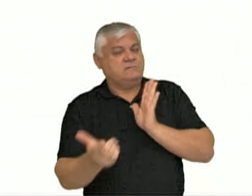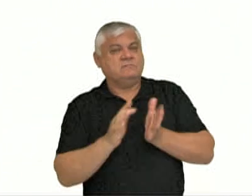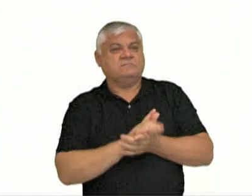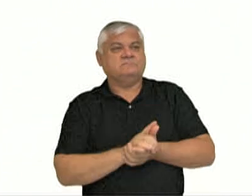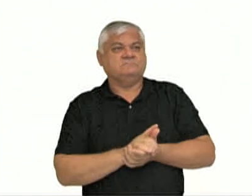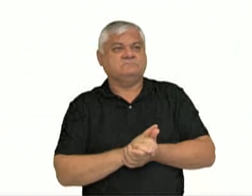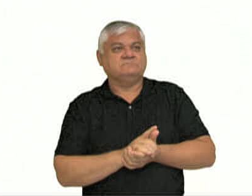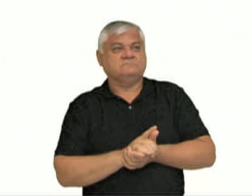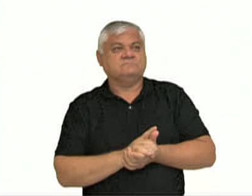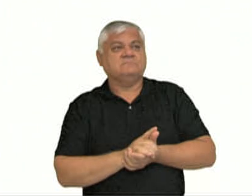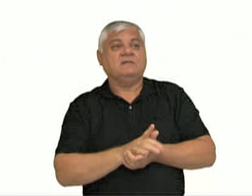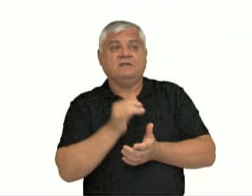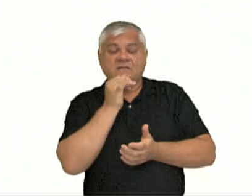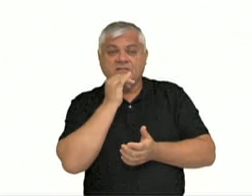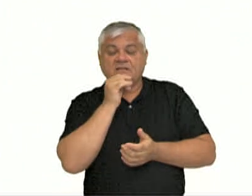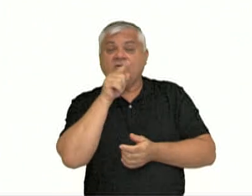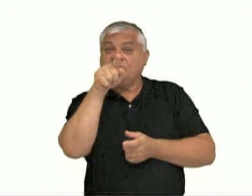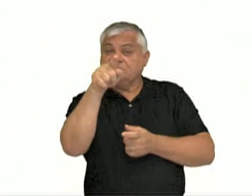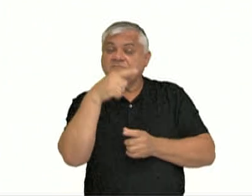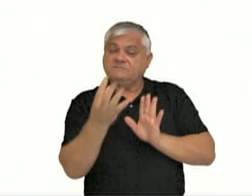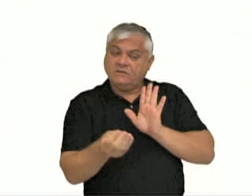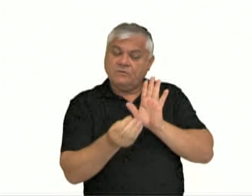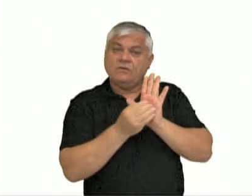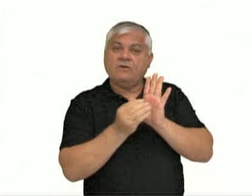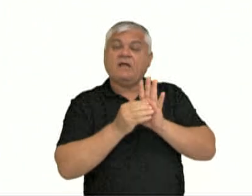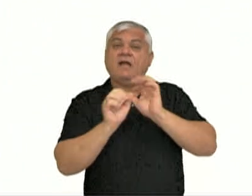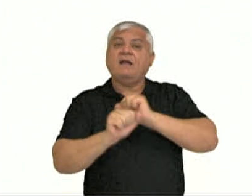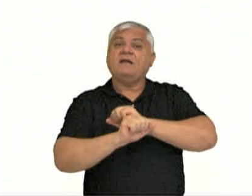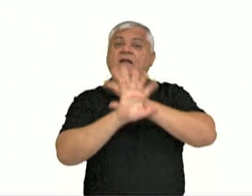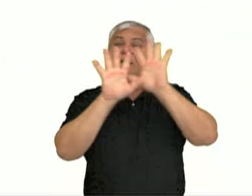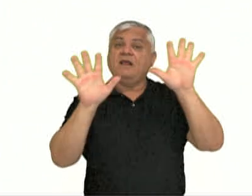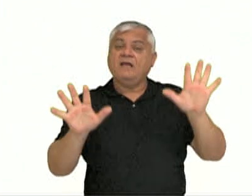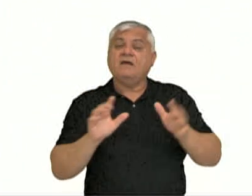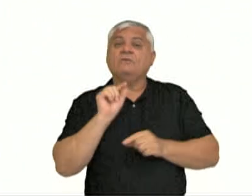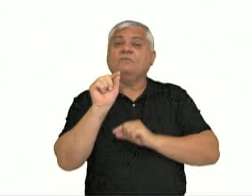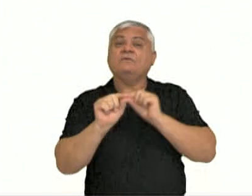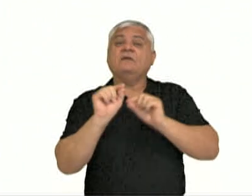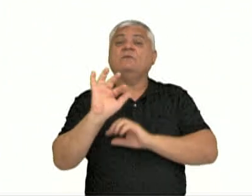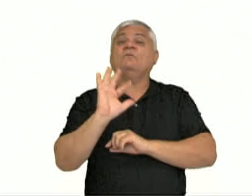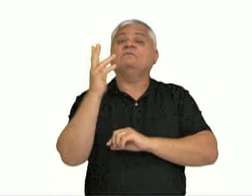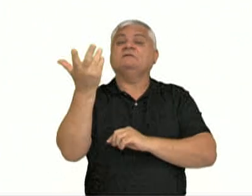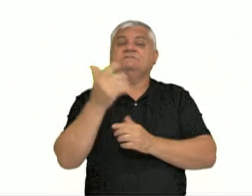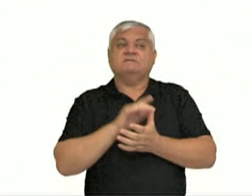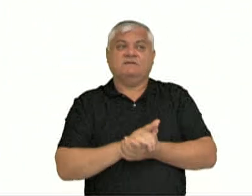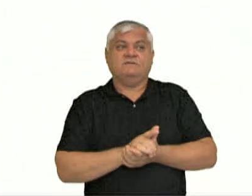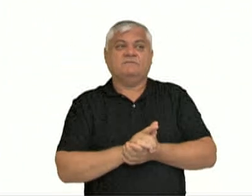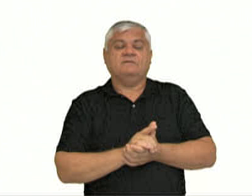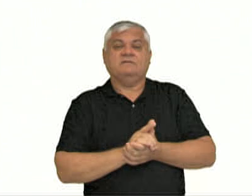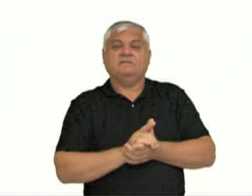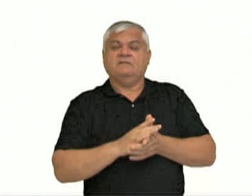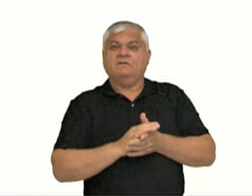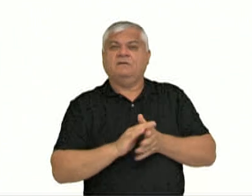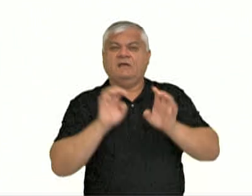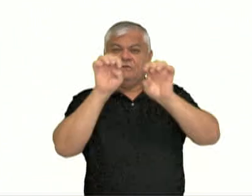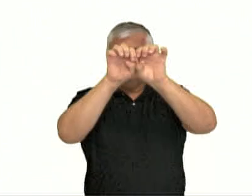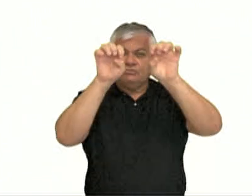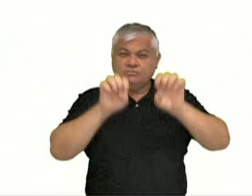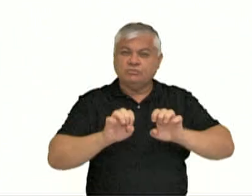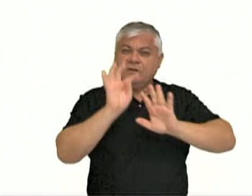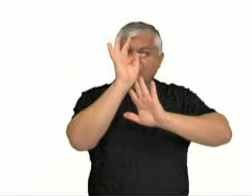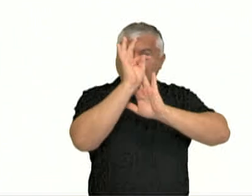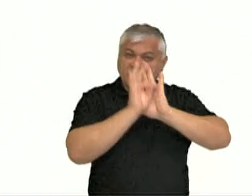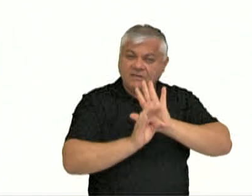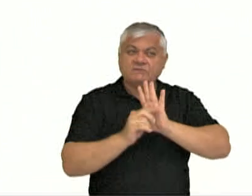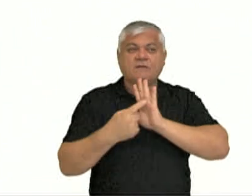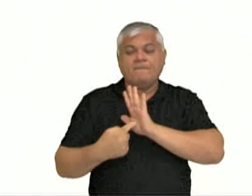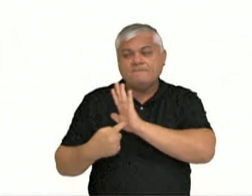Portanto, deixe claro no texto que a posição sobre o fato. Siga a estrutura do texto e depois de pronto compartilhe